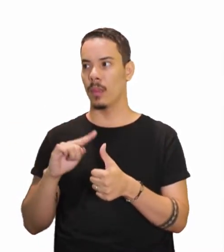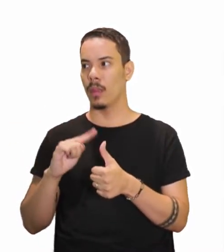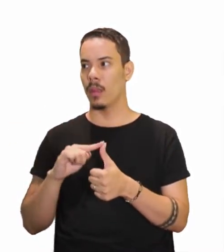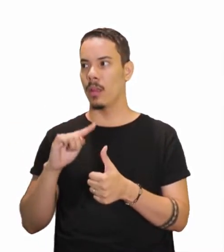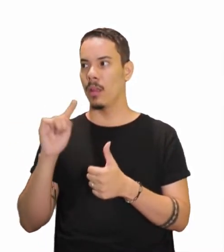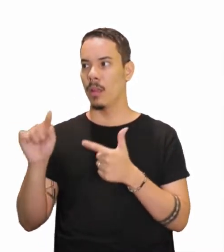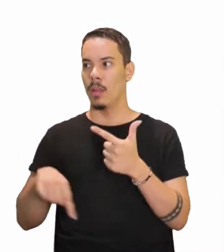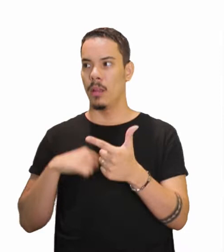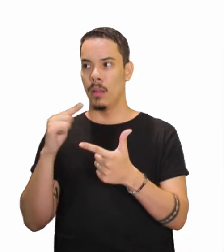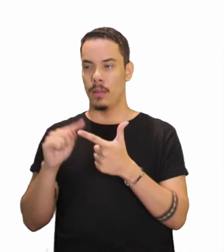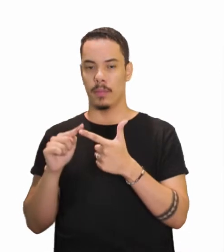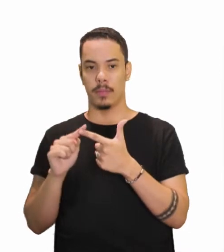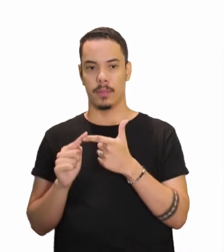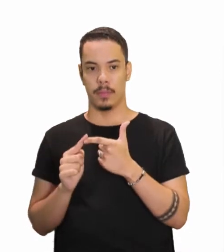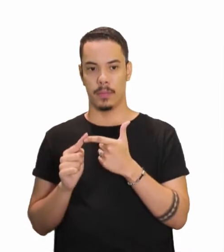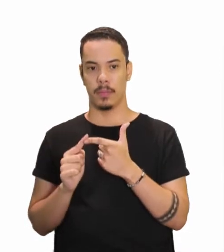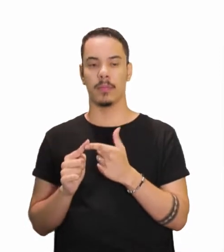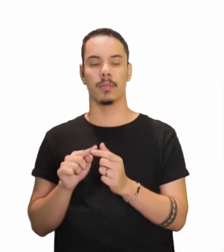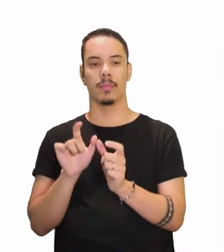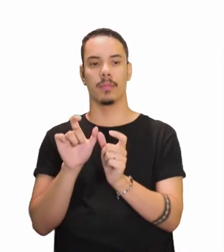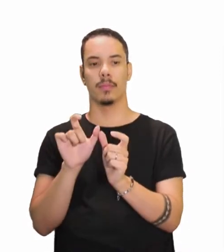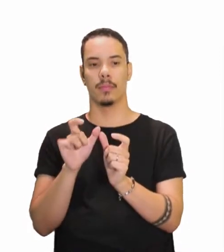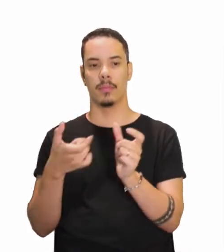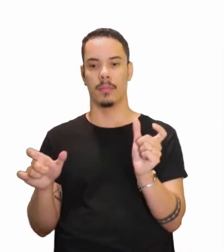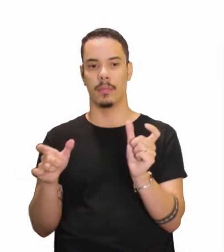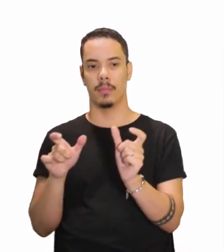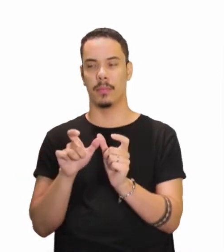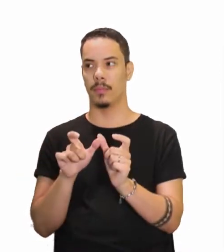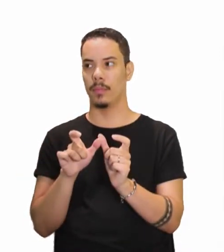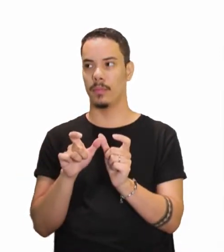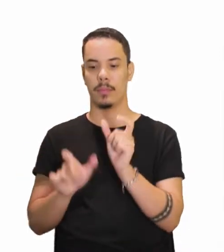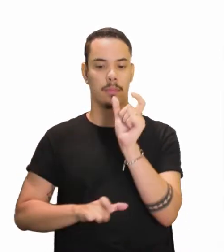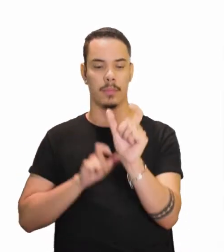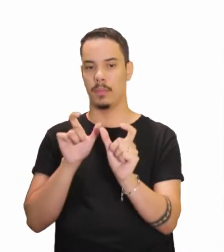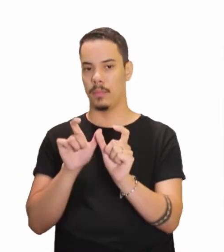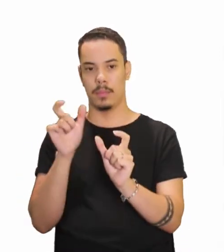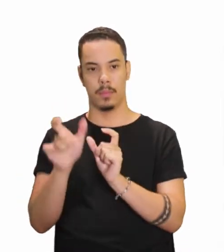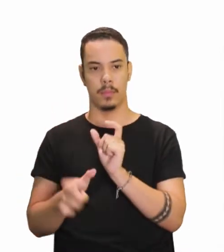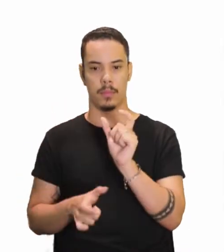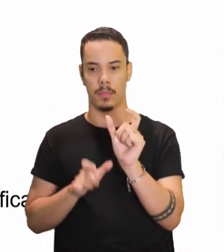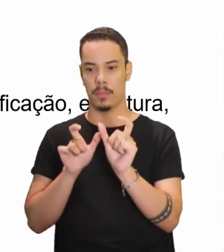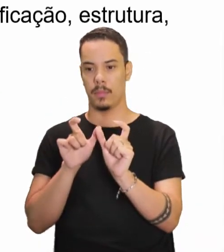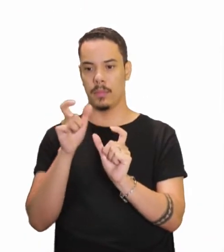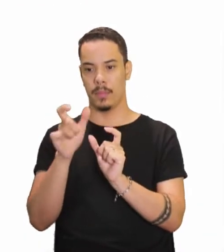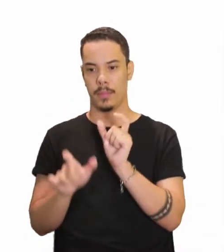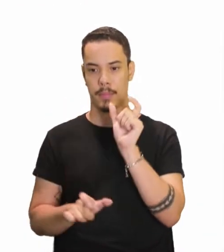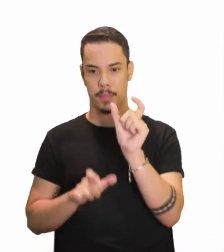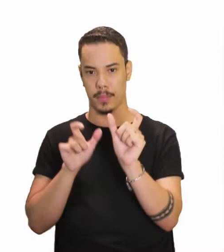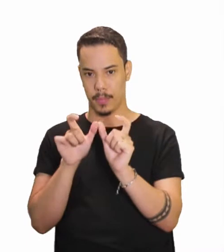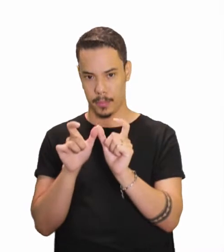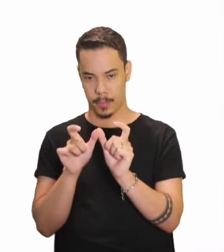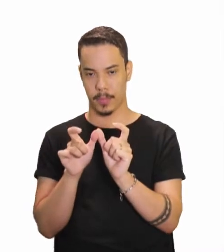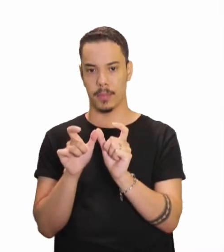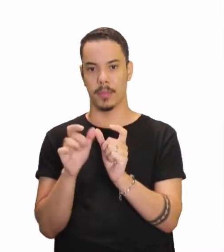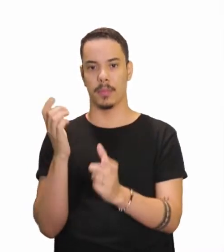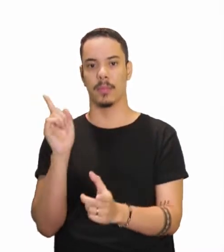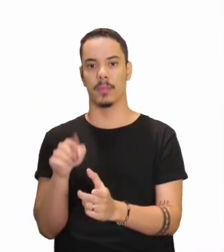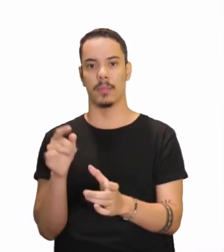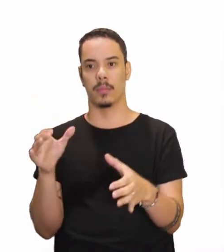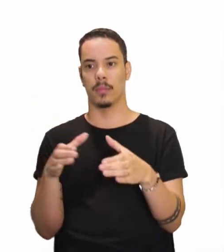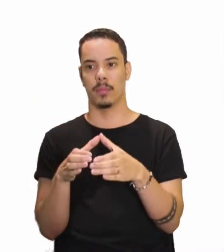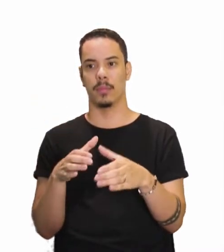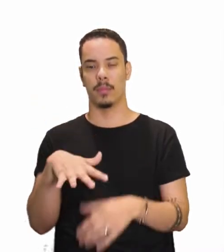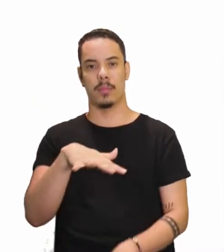ciência, que é a morfologia, certo? A morfologia é a ciência